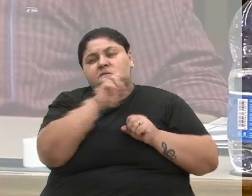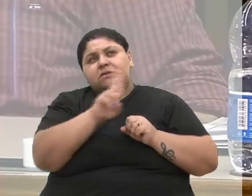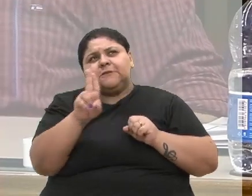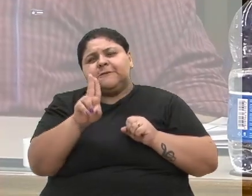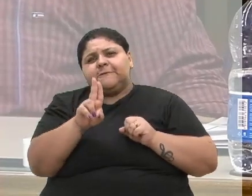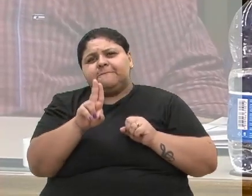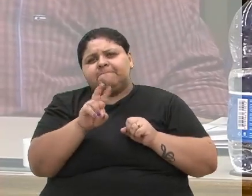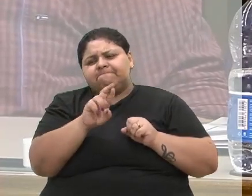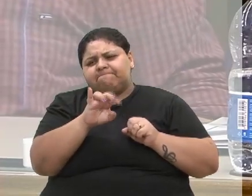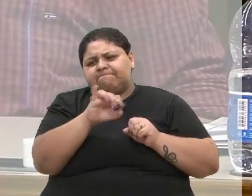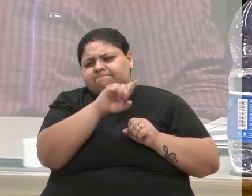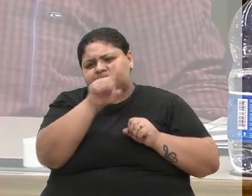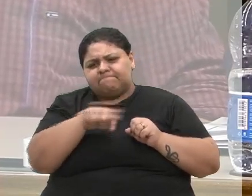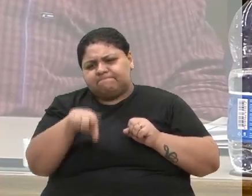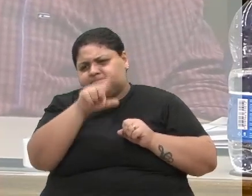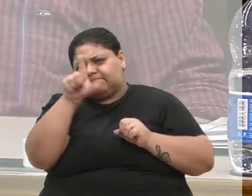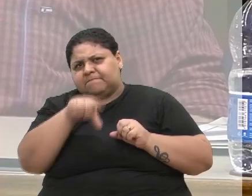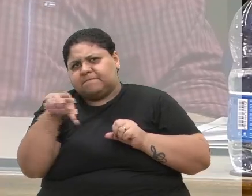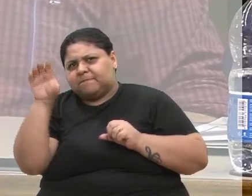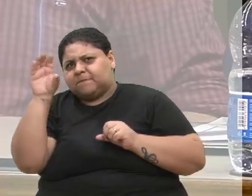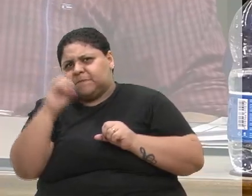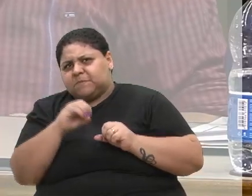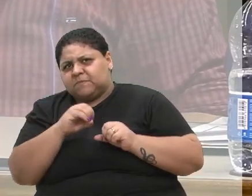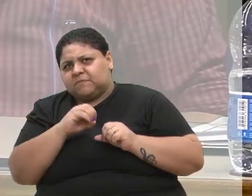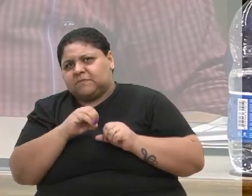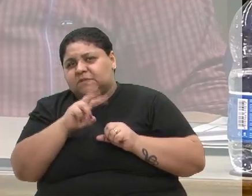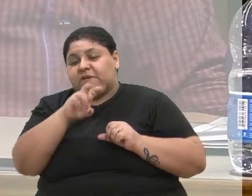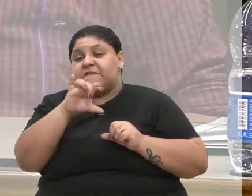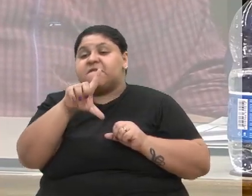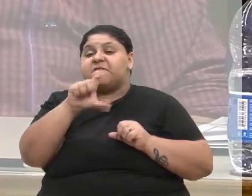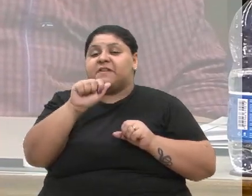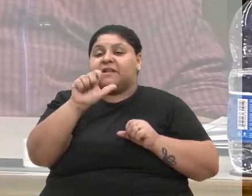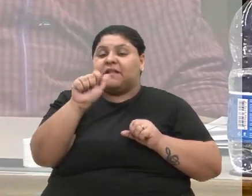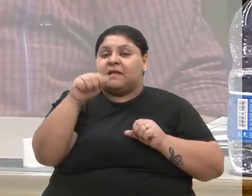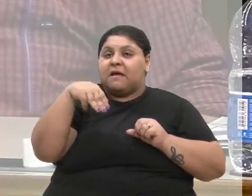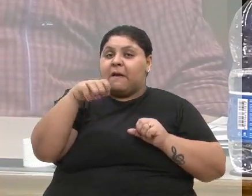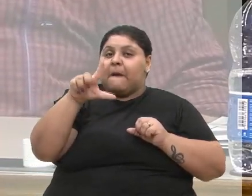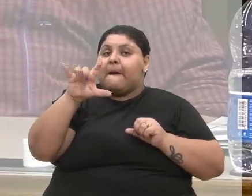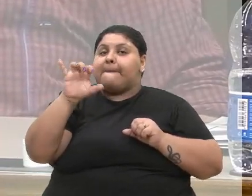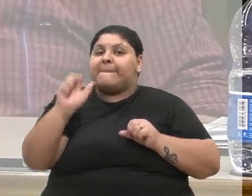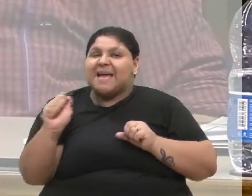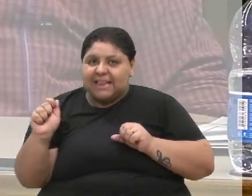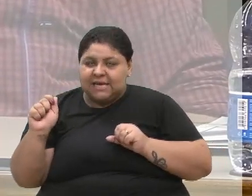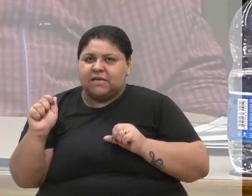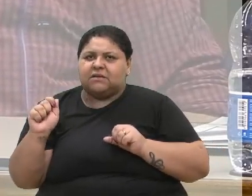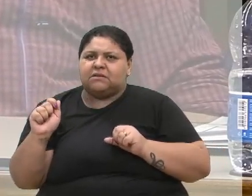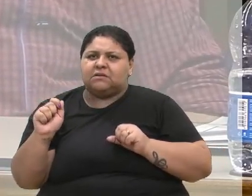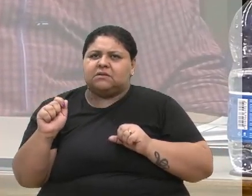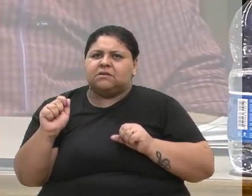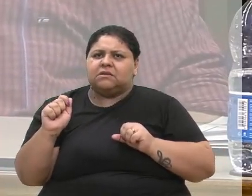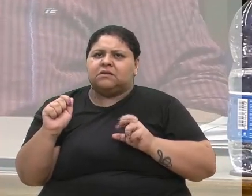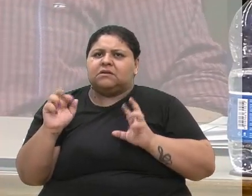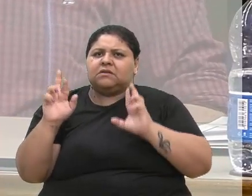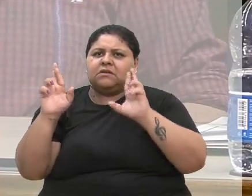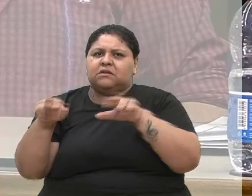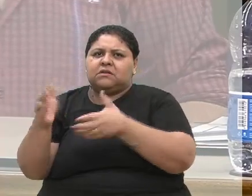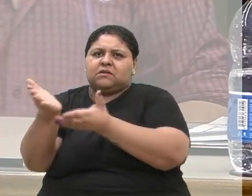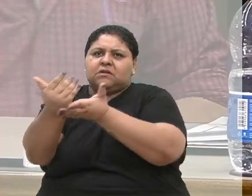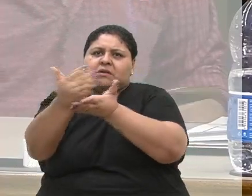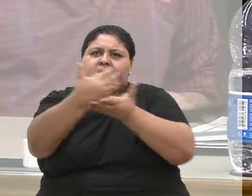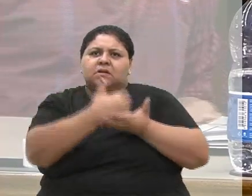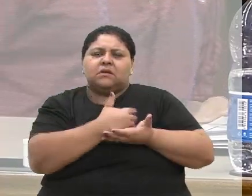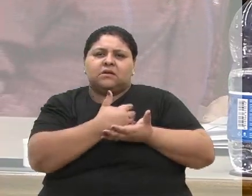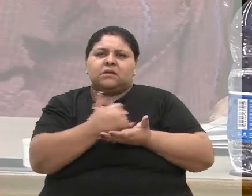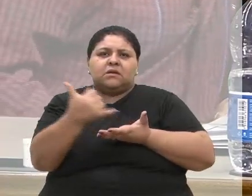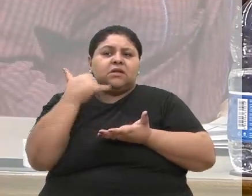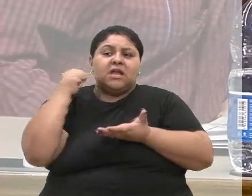Lá no Risso, lá no Vila Amélia, lá naquela região, lá os lixos, toda semana as pessoas me ligam